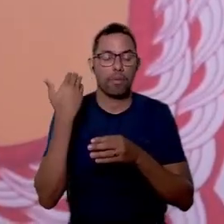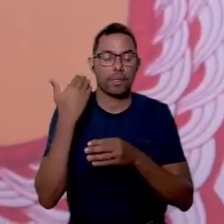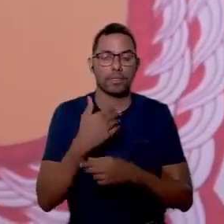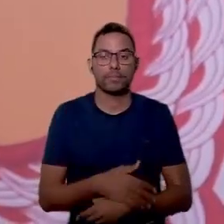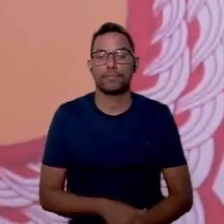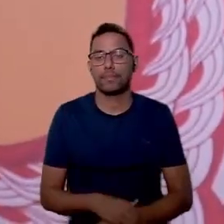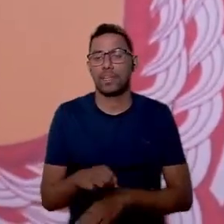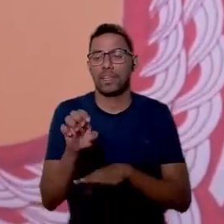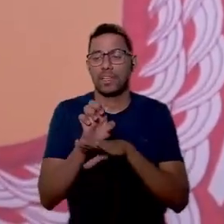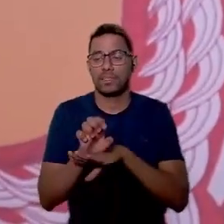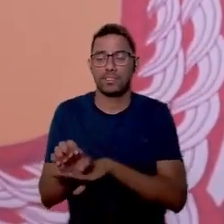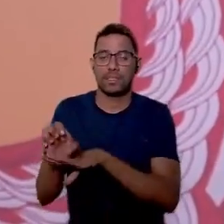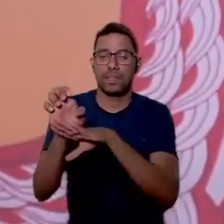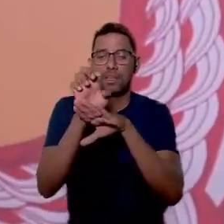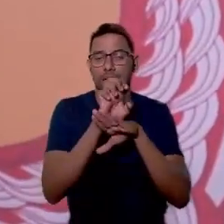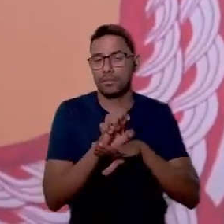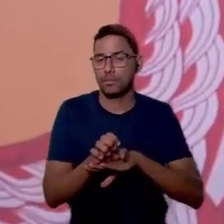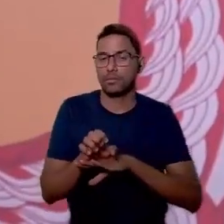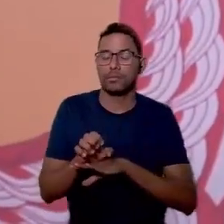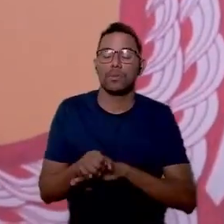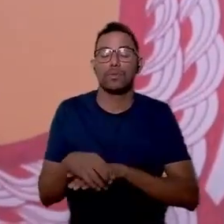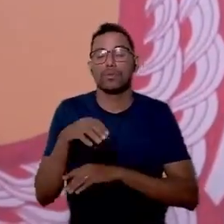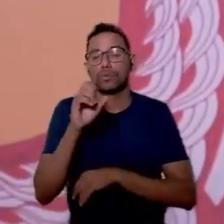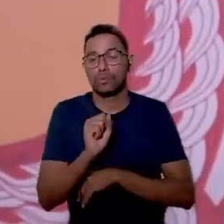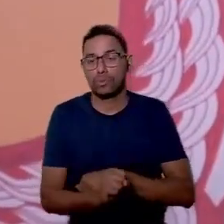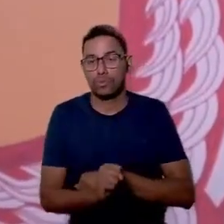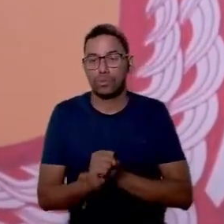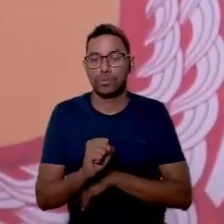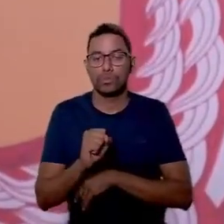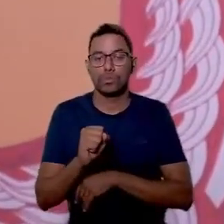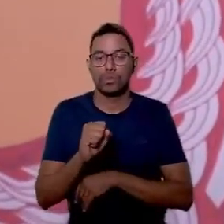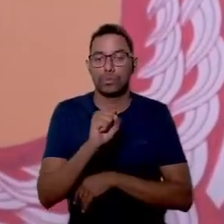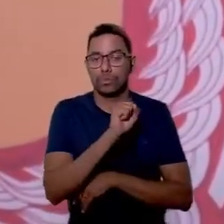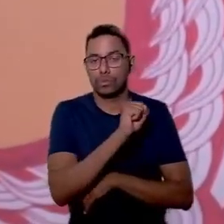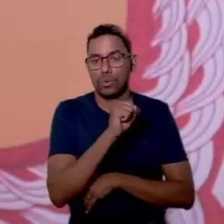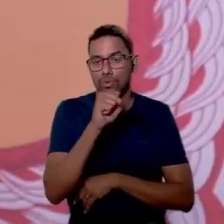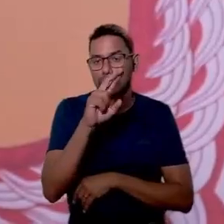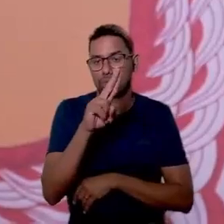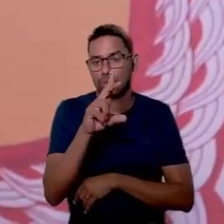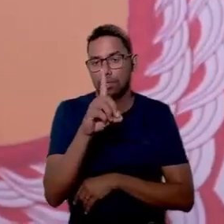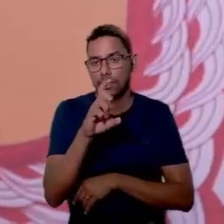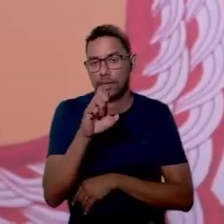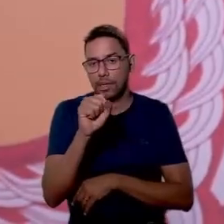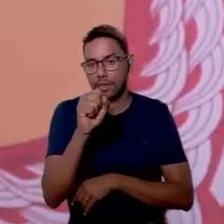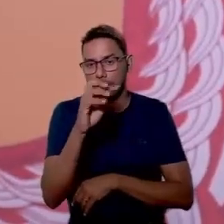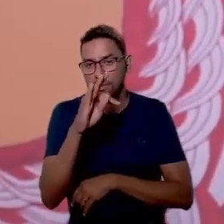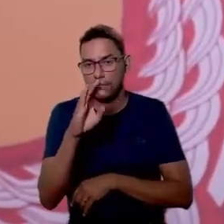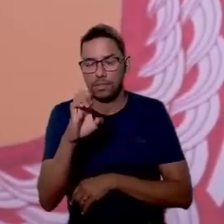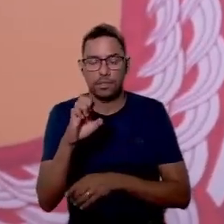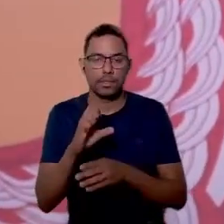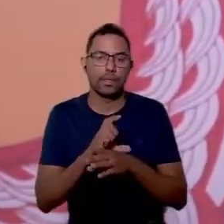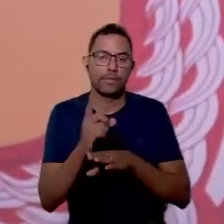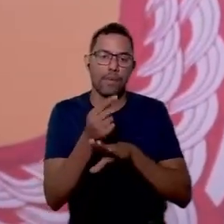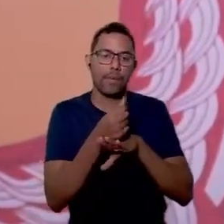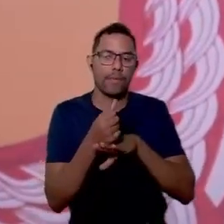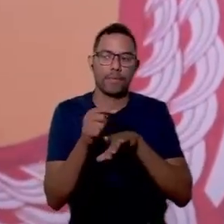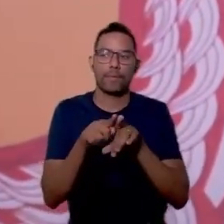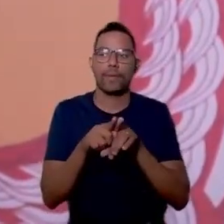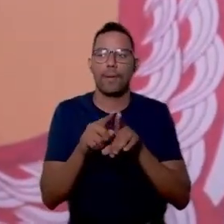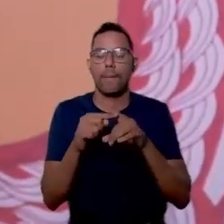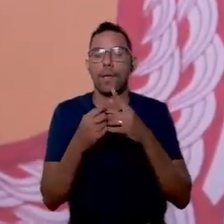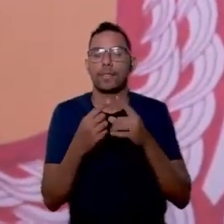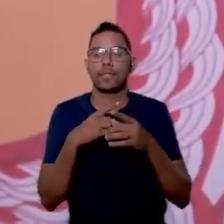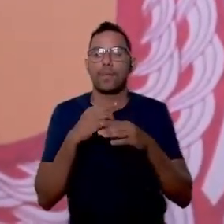os estados, inclusive as regiões Norte, Sudeste e Sul, tiveram aumento de investimento. Mas as regiões Norte, Nordeste e Centro-Oeste tiveram um